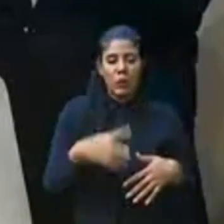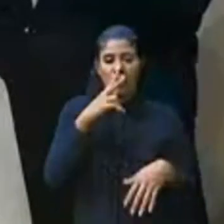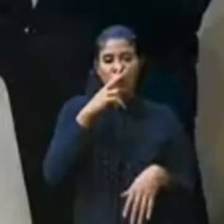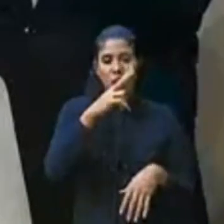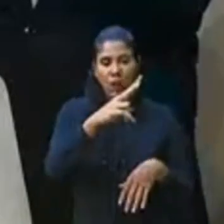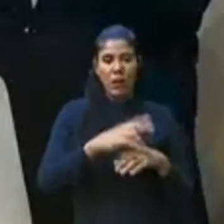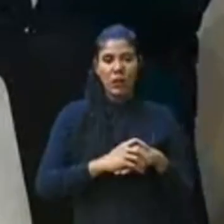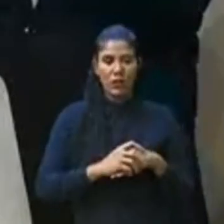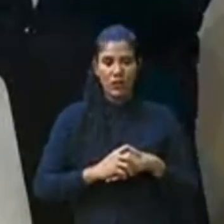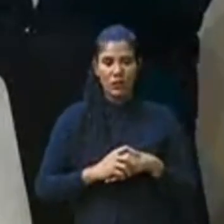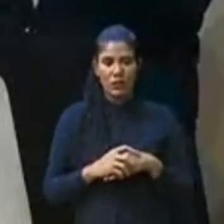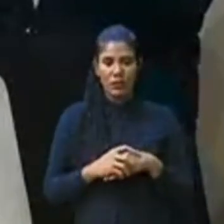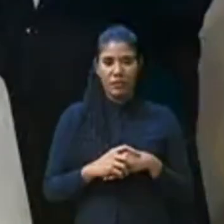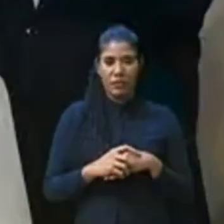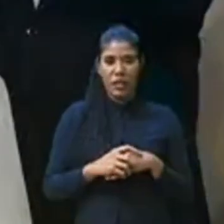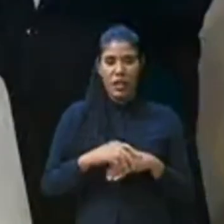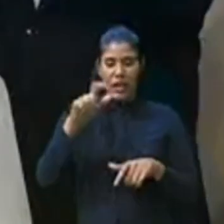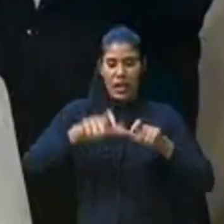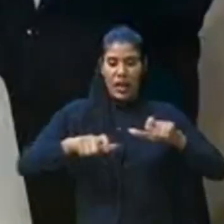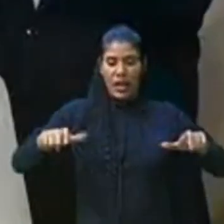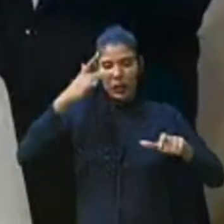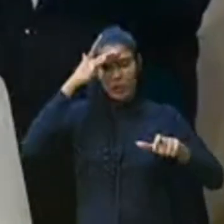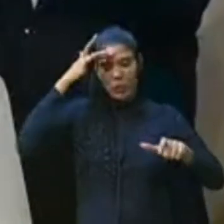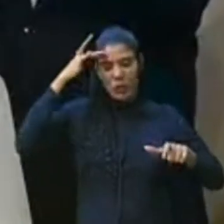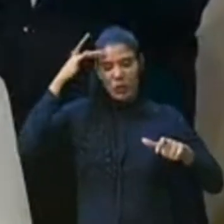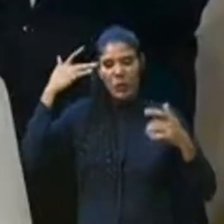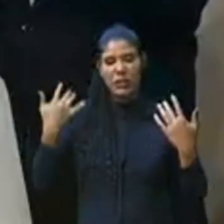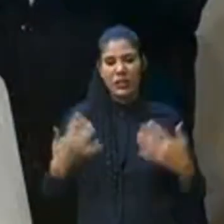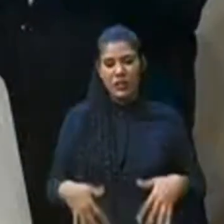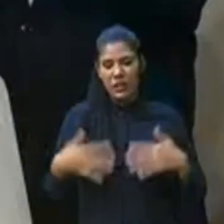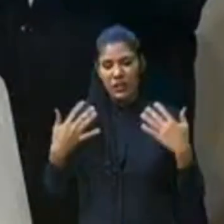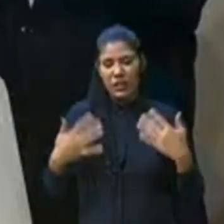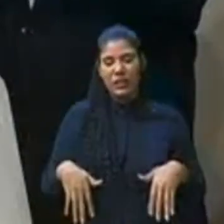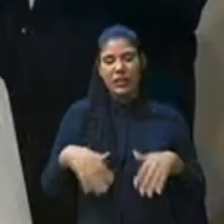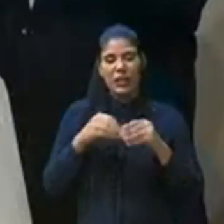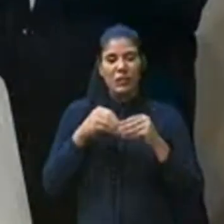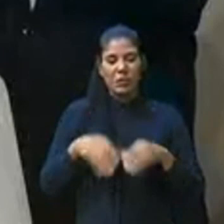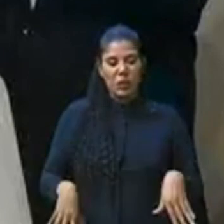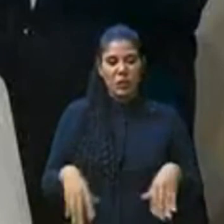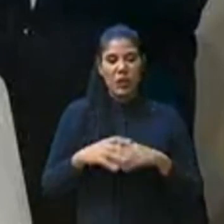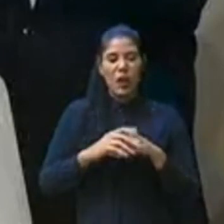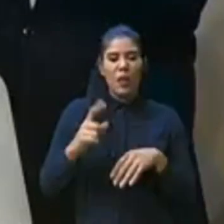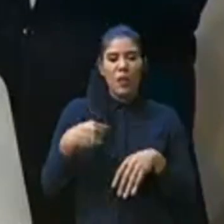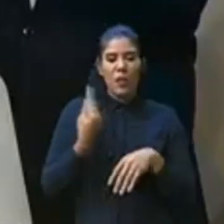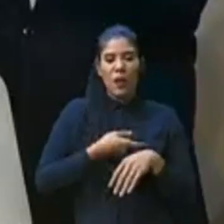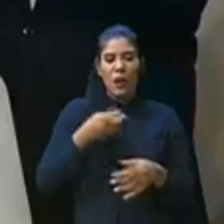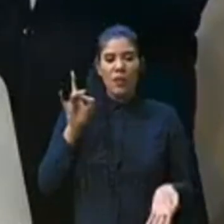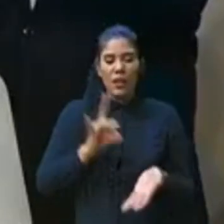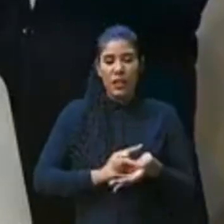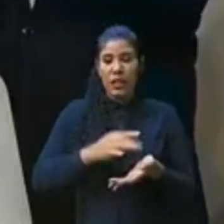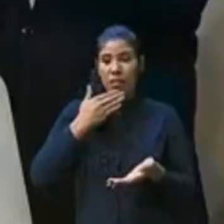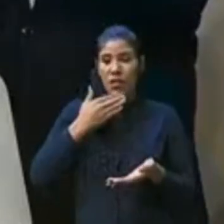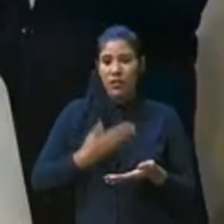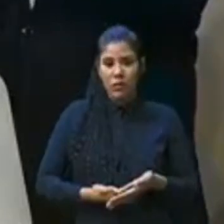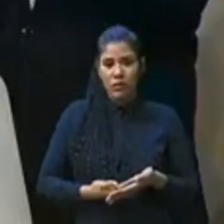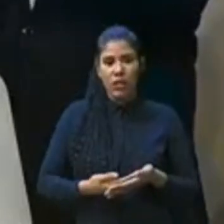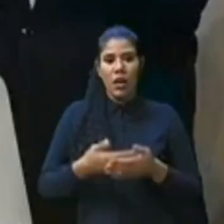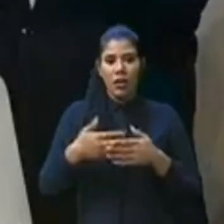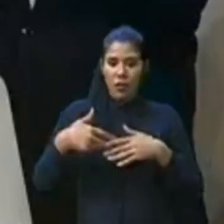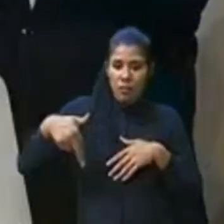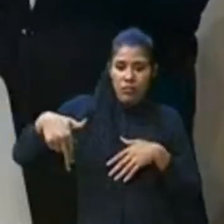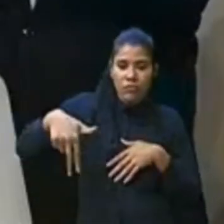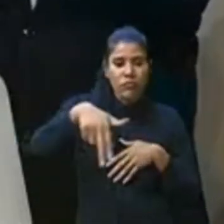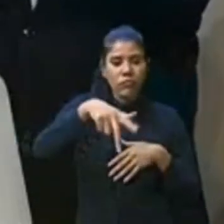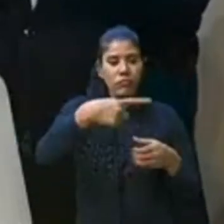as frustrações do cearense eram de um tal tamanho que a gente realmente se admirava quando andava pelo